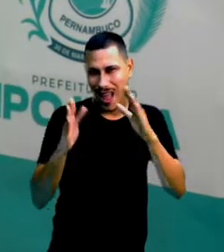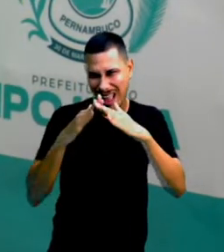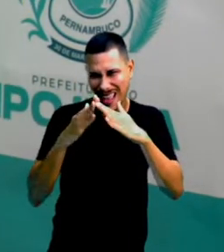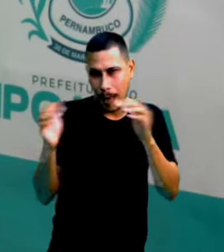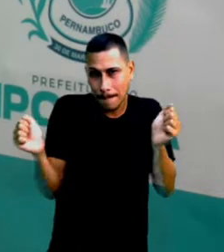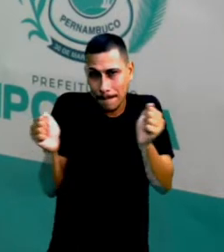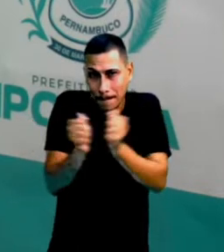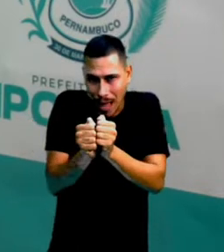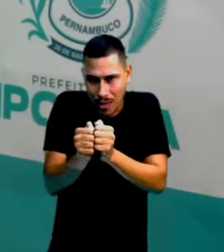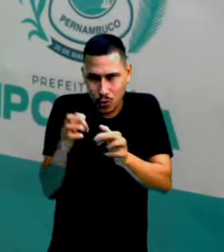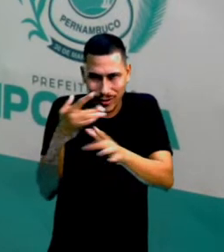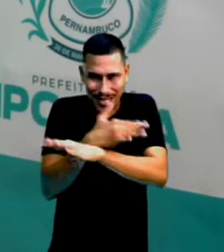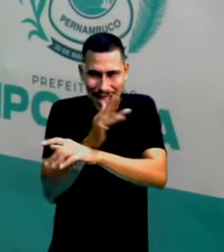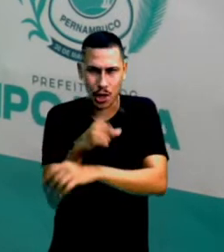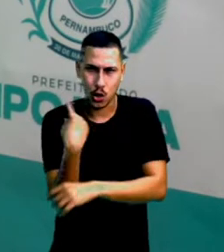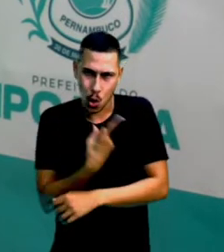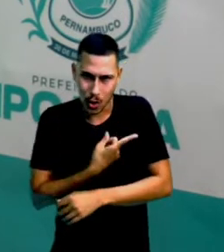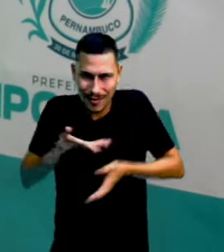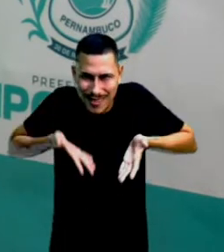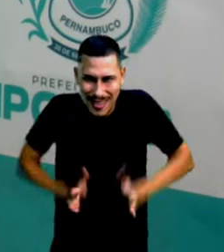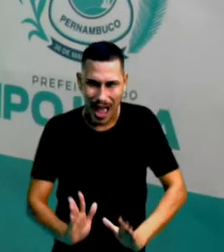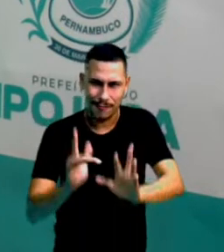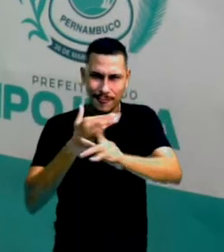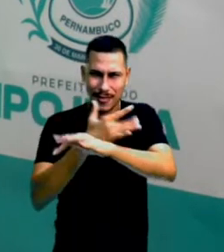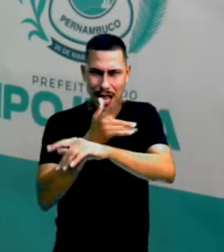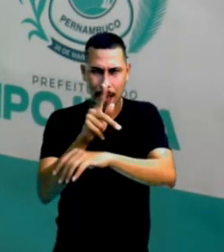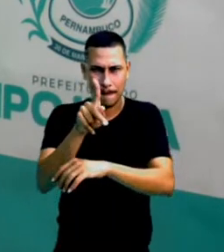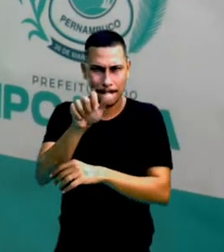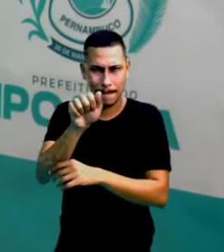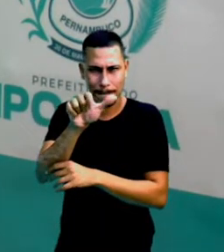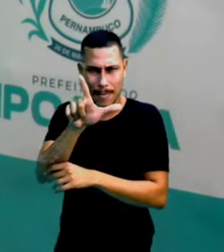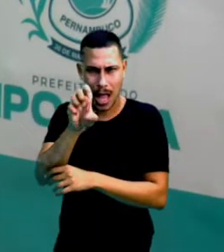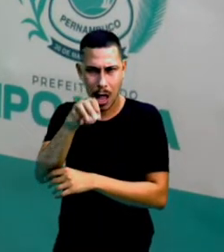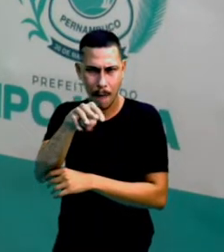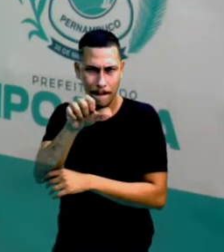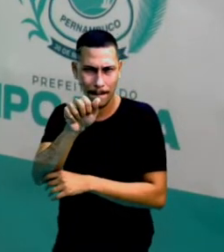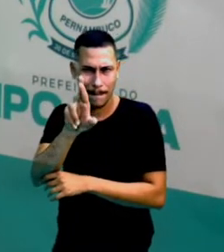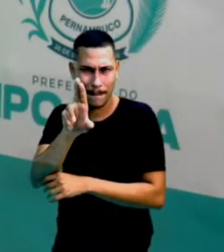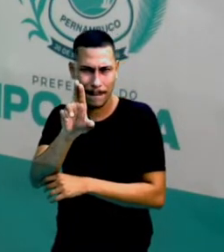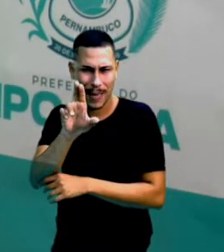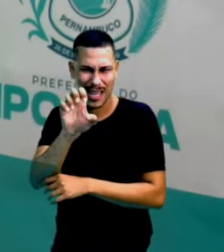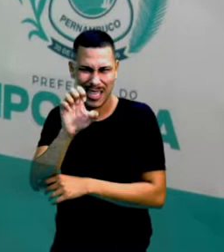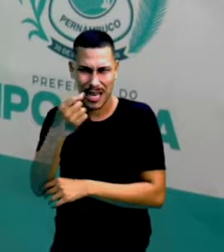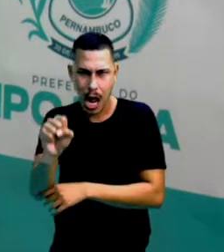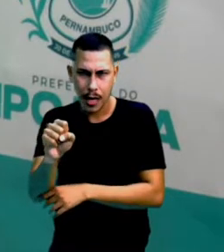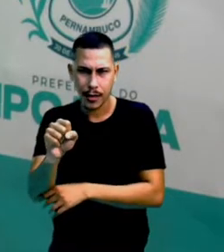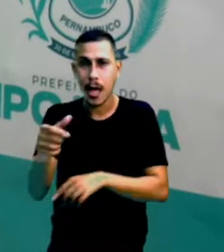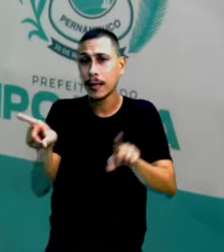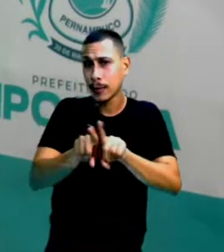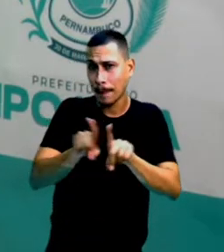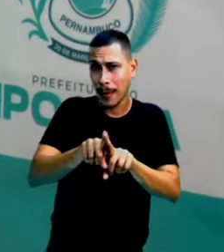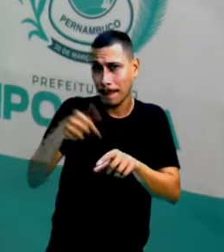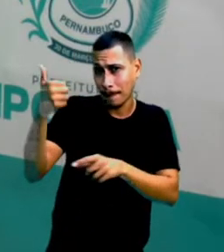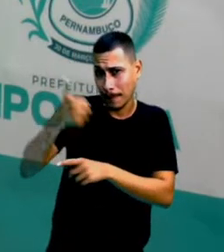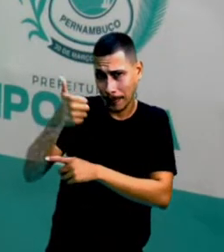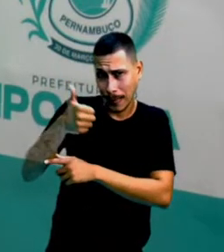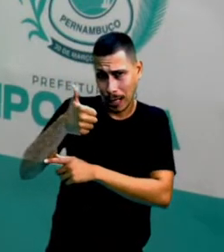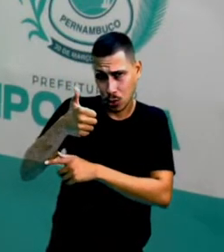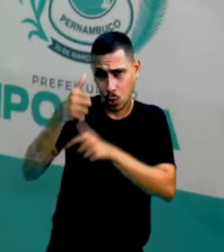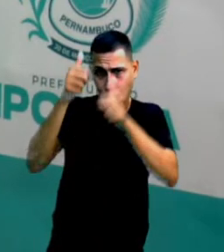é de Palmares. Ele nasceu em Palmares. Segundo, ele é o primeiro